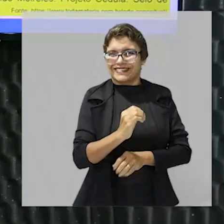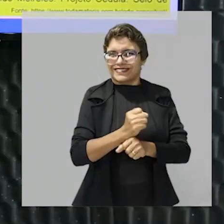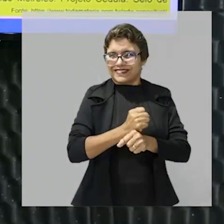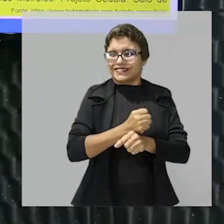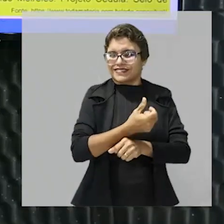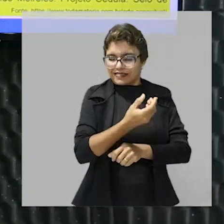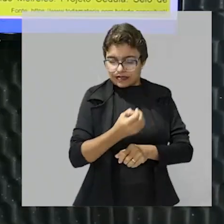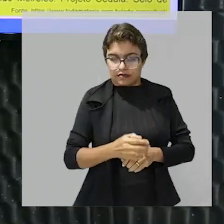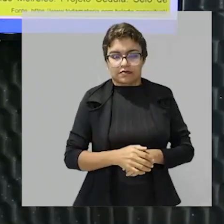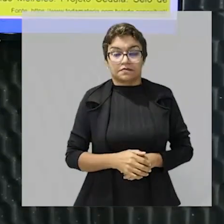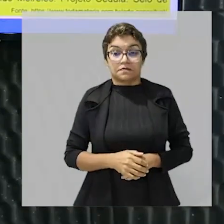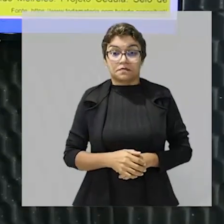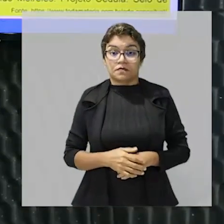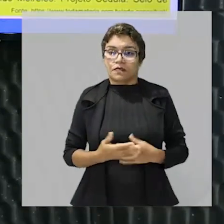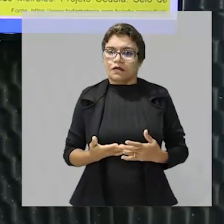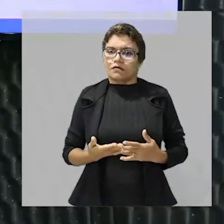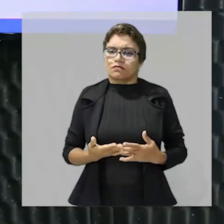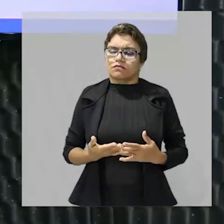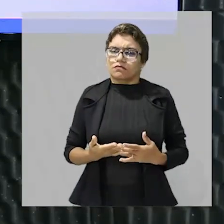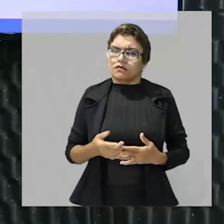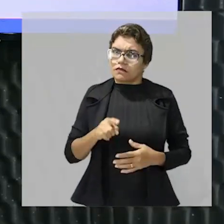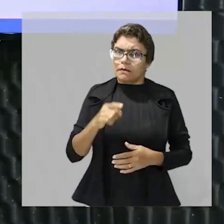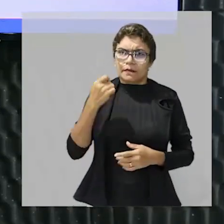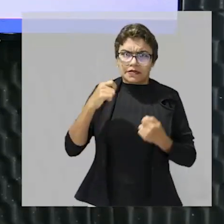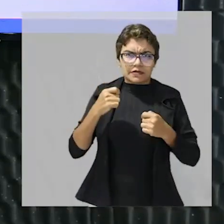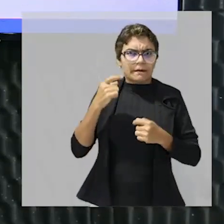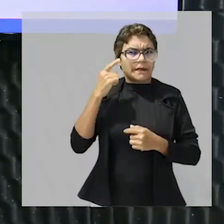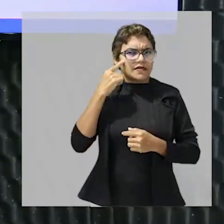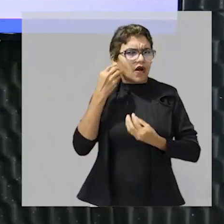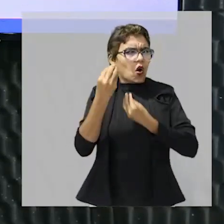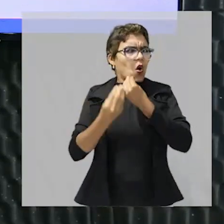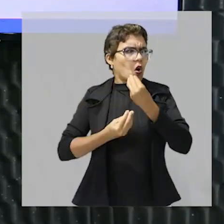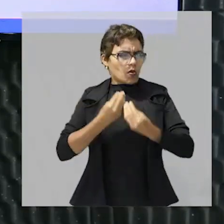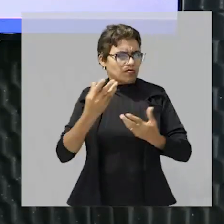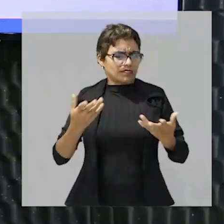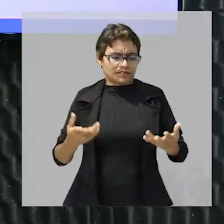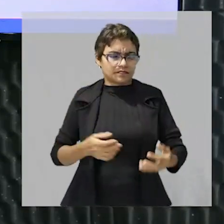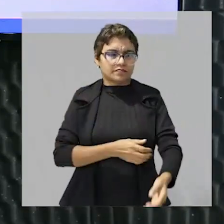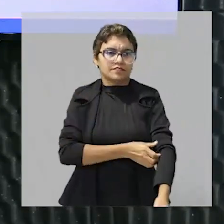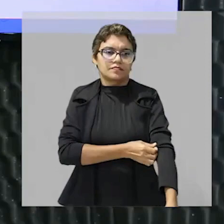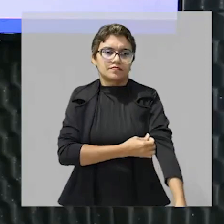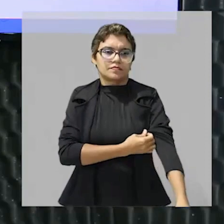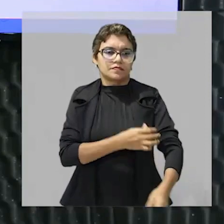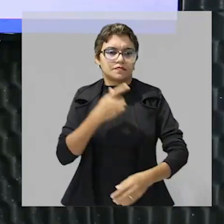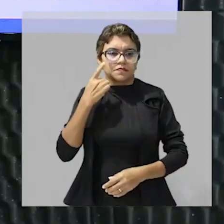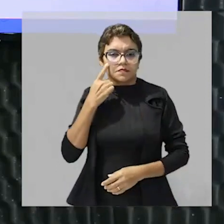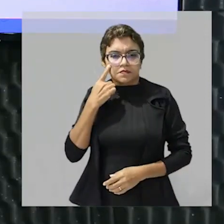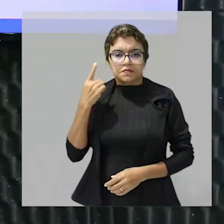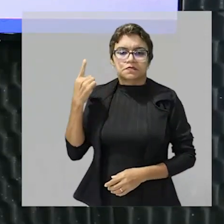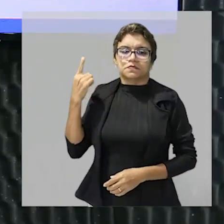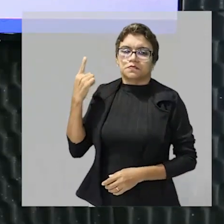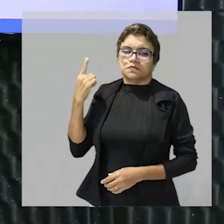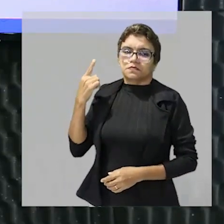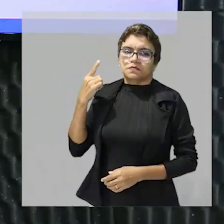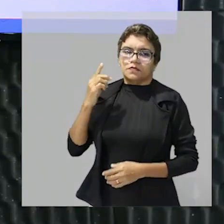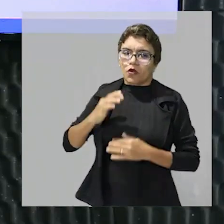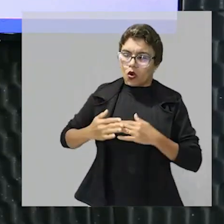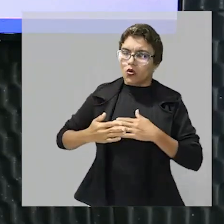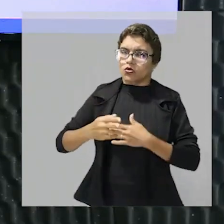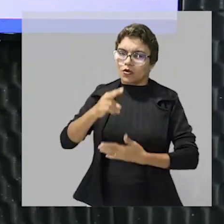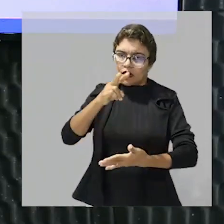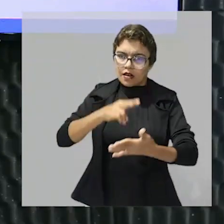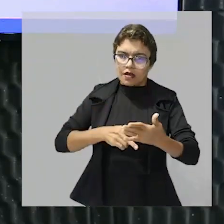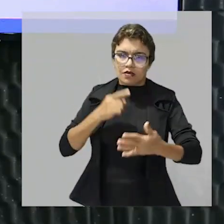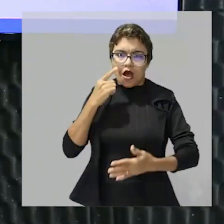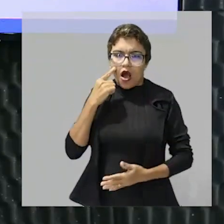besteira, bem ali eu estagnei. Repensa sobre isso. Considerando a obra Inserções em Circuitos Ideológicos,